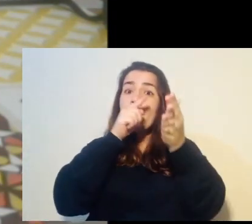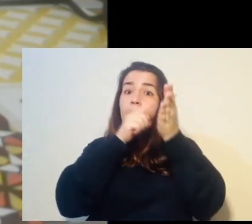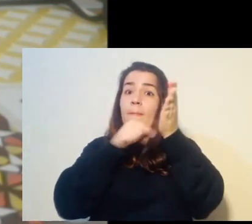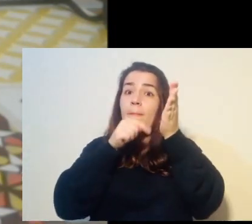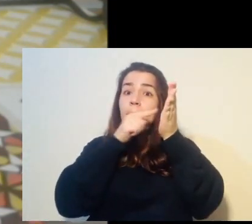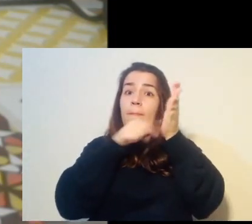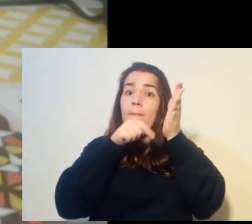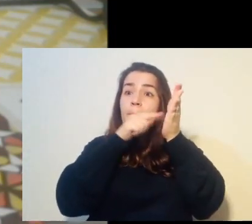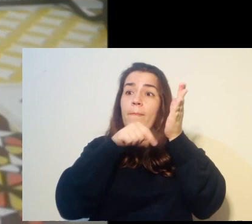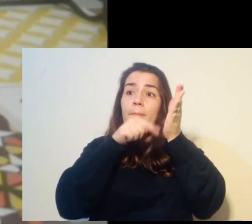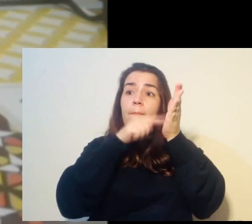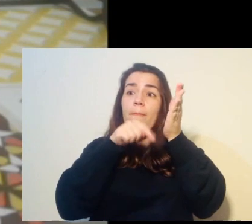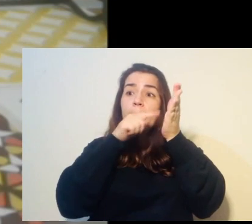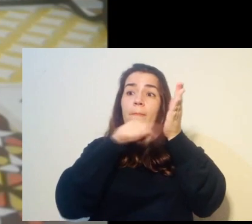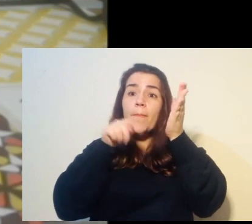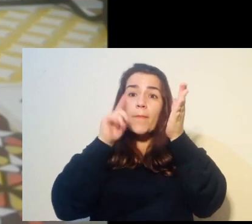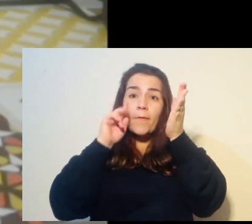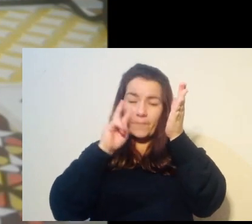lápis, marca